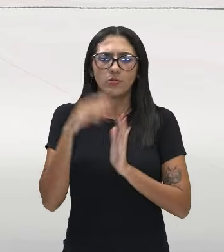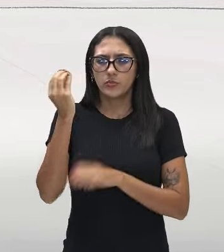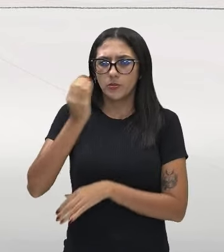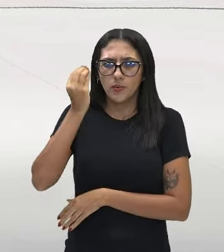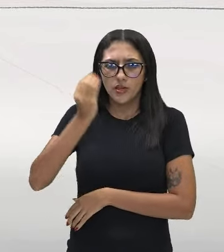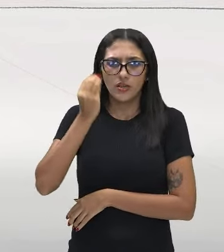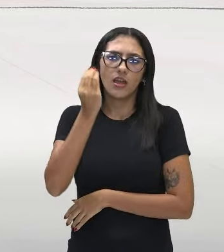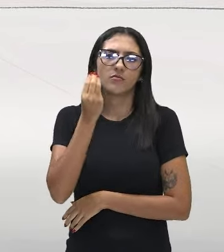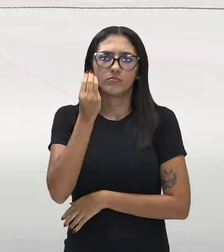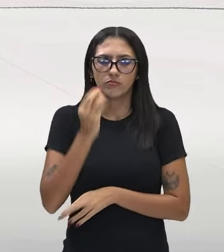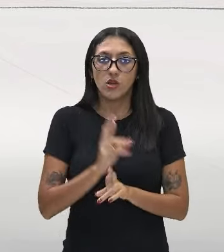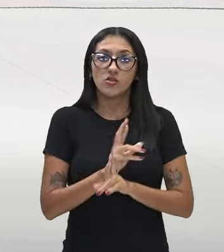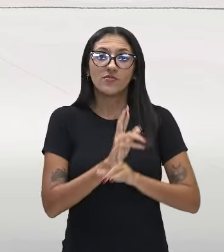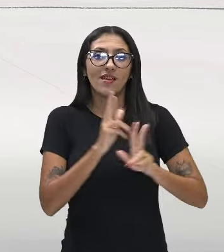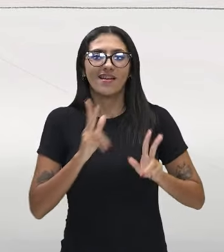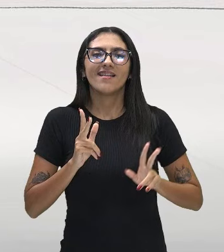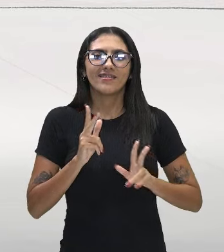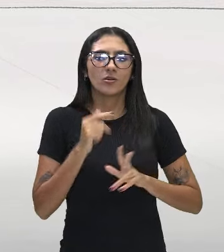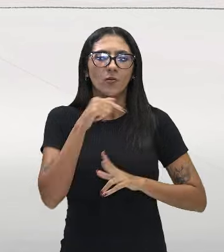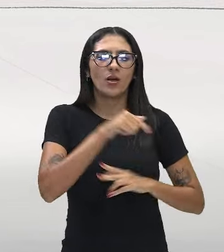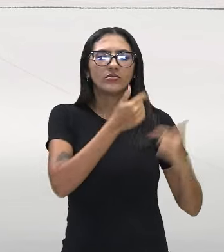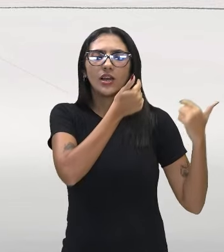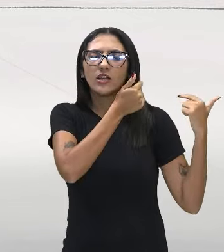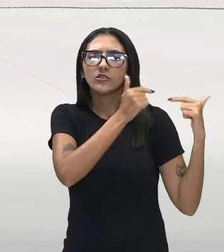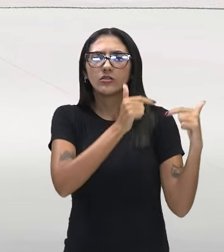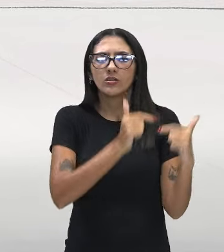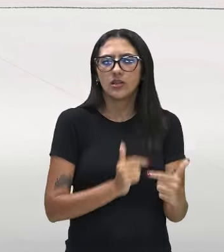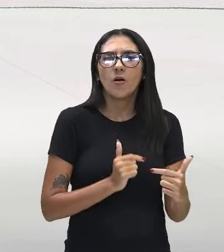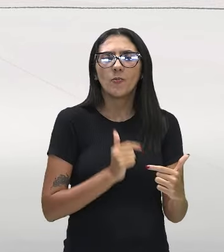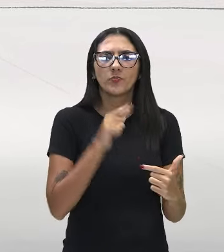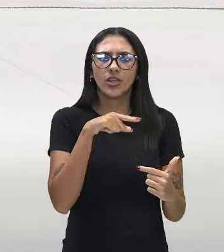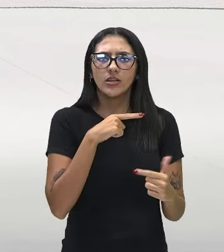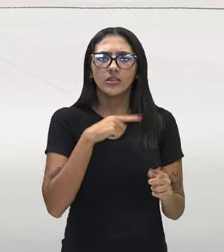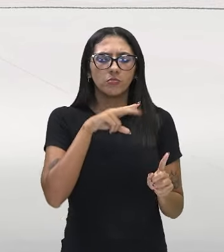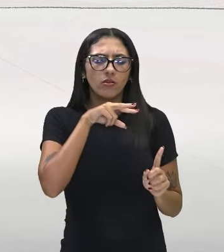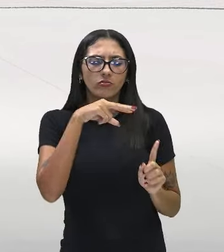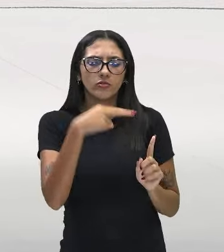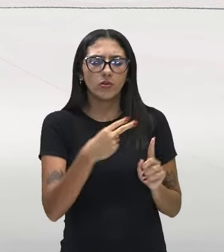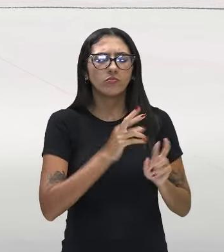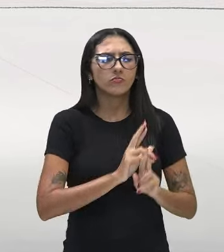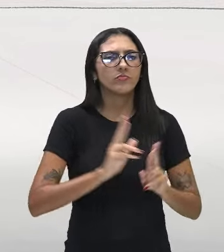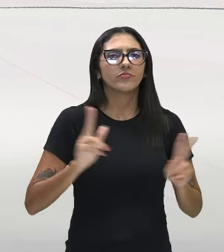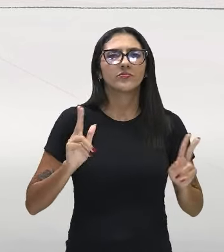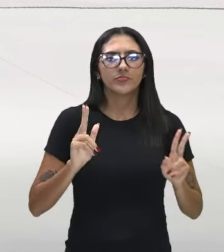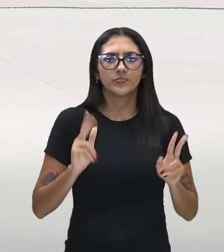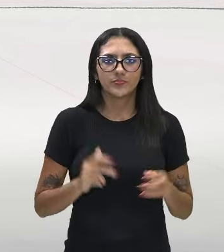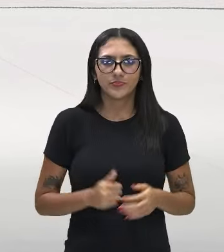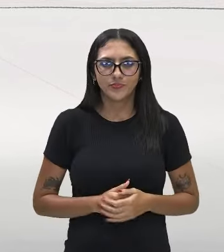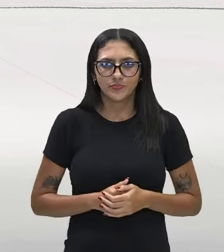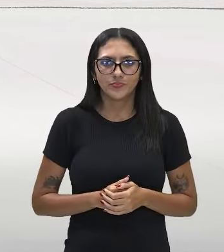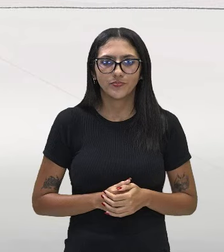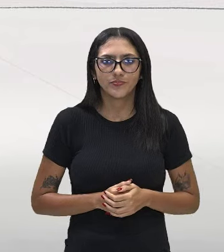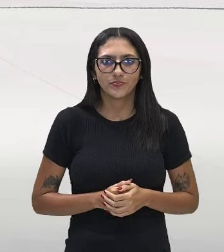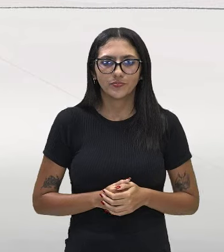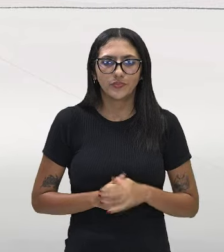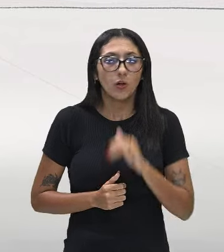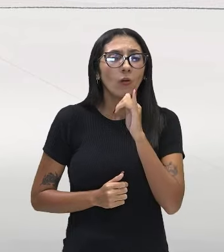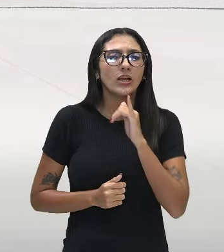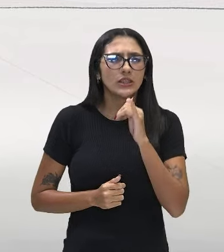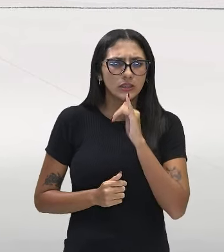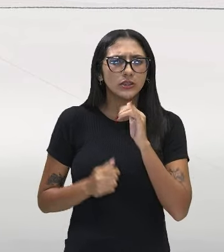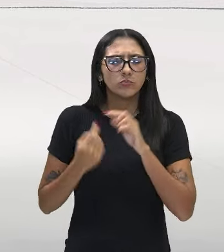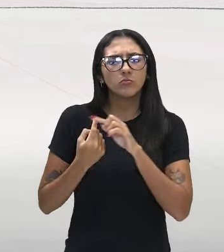né, tradicional, né, que ele já tem uma visão muito ampla, ele não é voltado só para a parte cultural, né? Um exemplo que eu vi outro dia numa reportagem